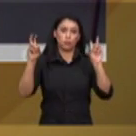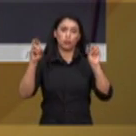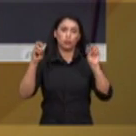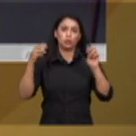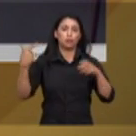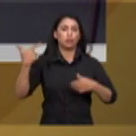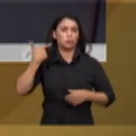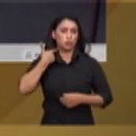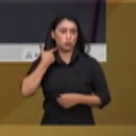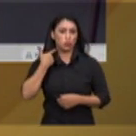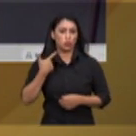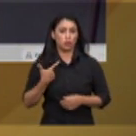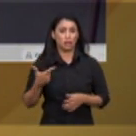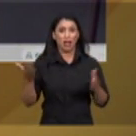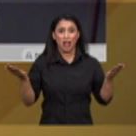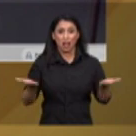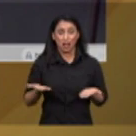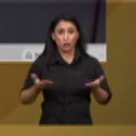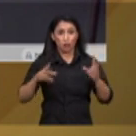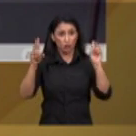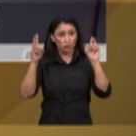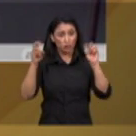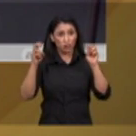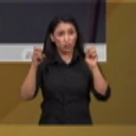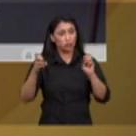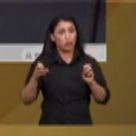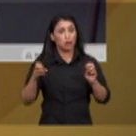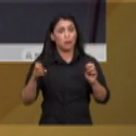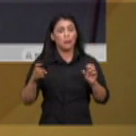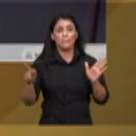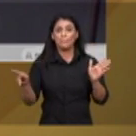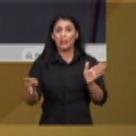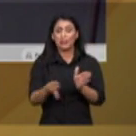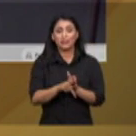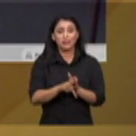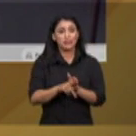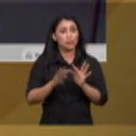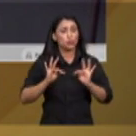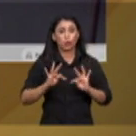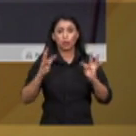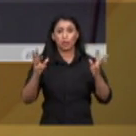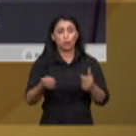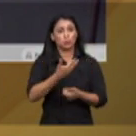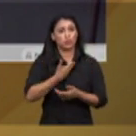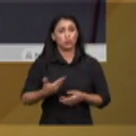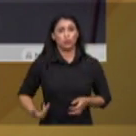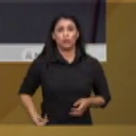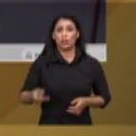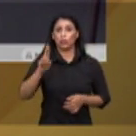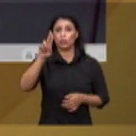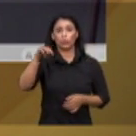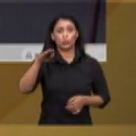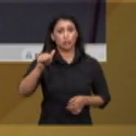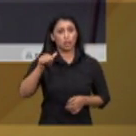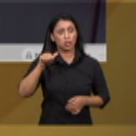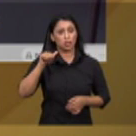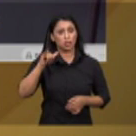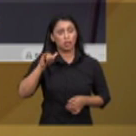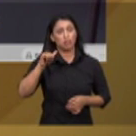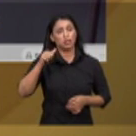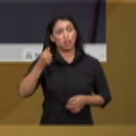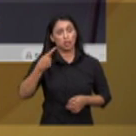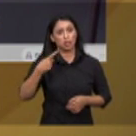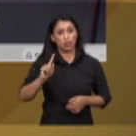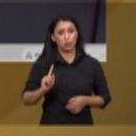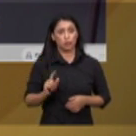O assunto aqui é totalmente do domínio do ente central, é totalmente do domínio da União, por força do artigo